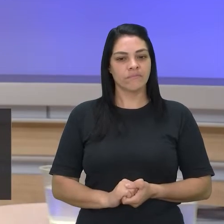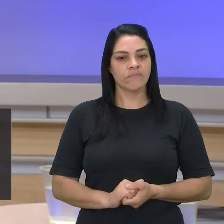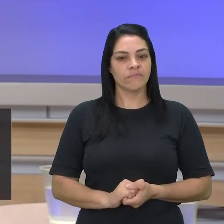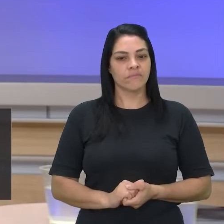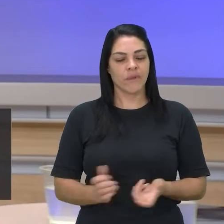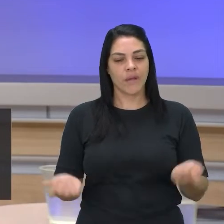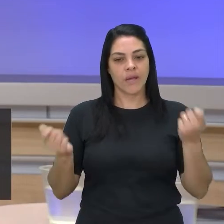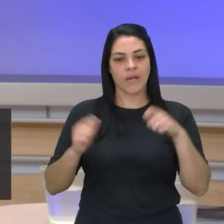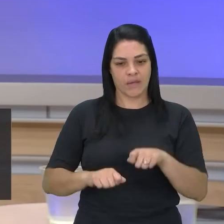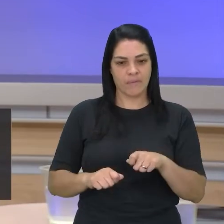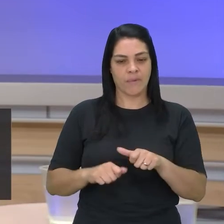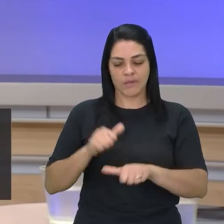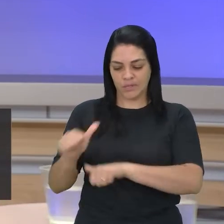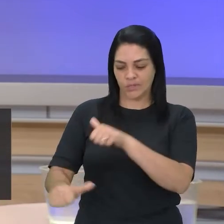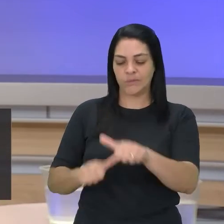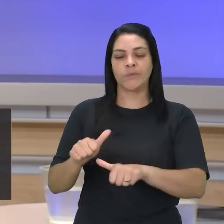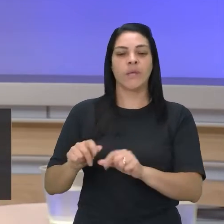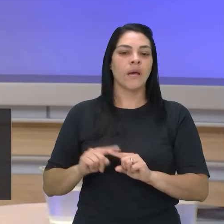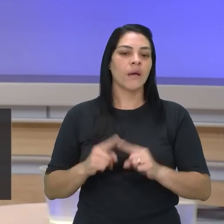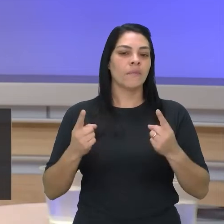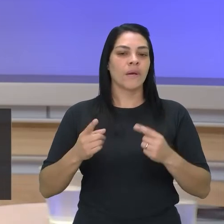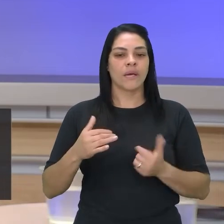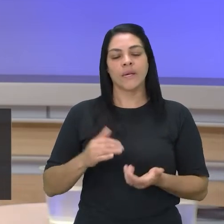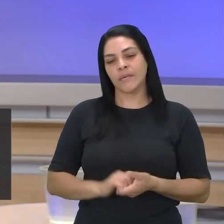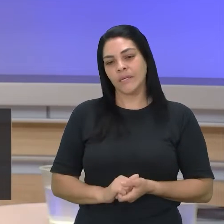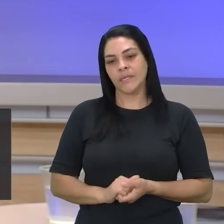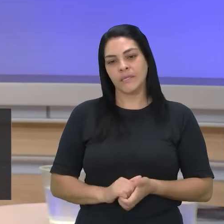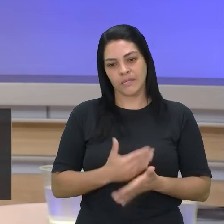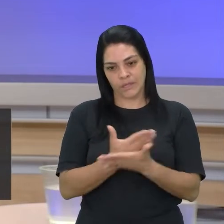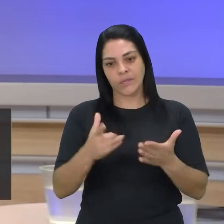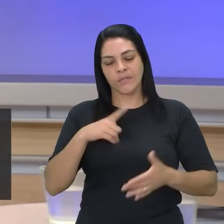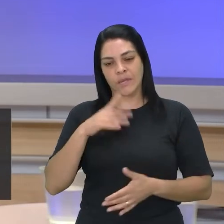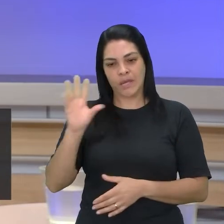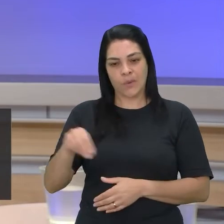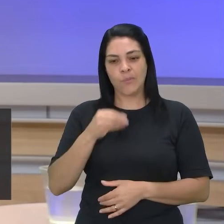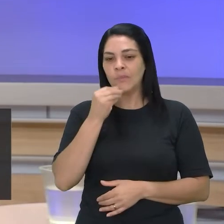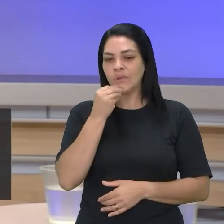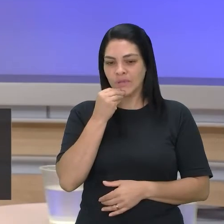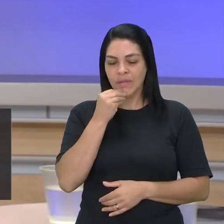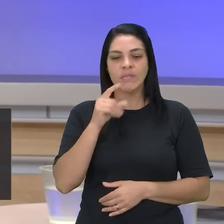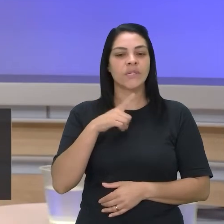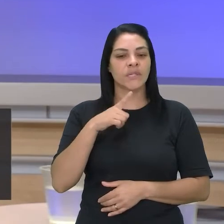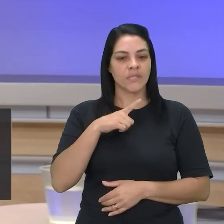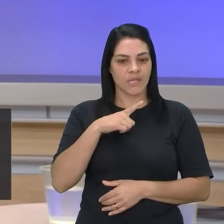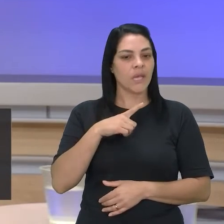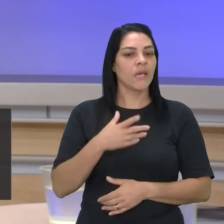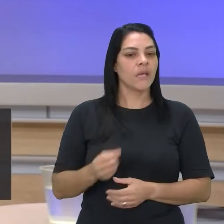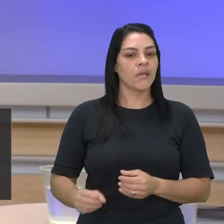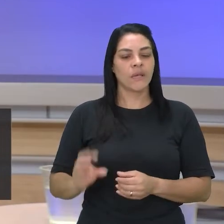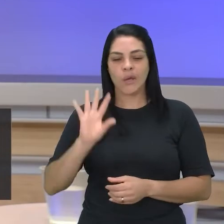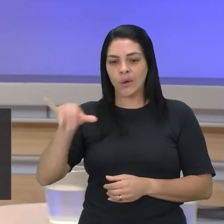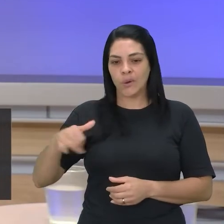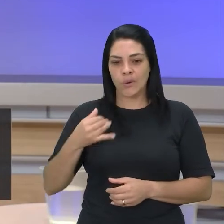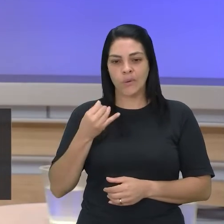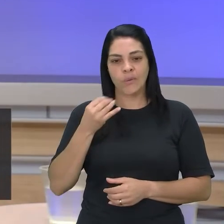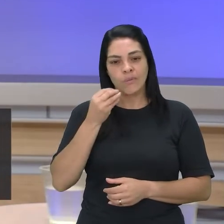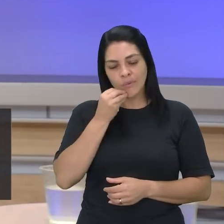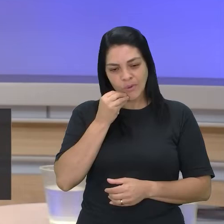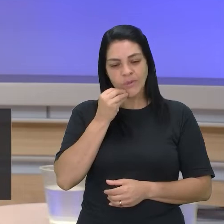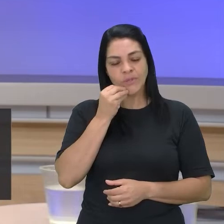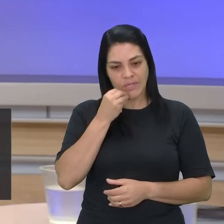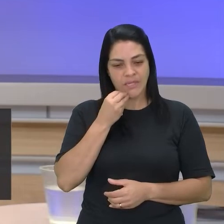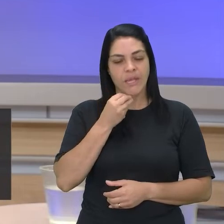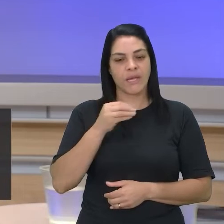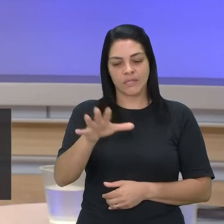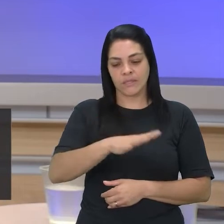transformar, pode intervir, né? Mas quando a gente oportuniza isso, cria os espaços para que isso aconteça, né? A estrutura para